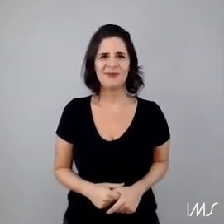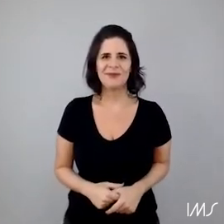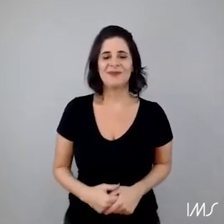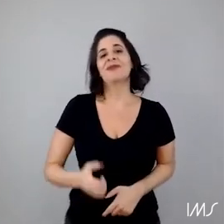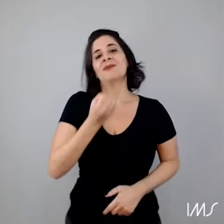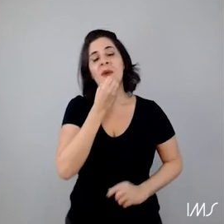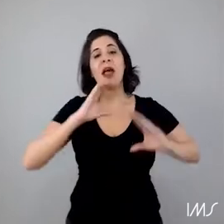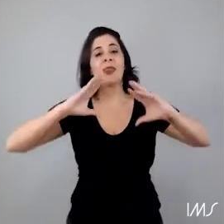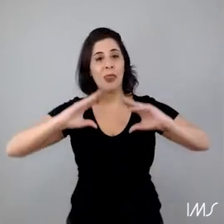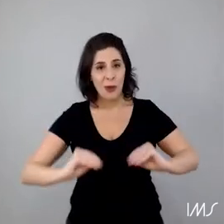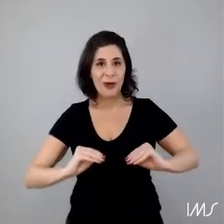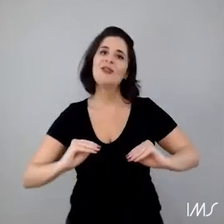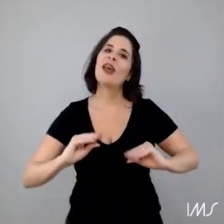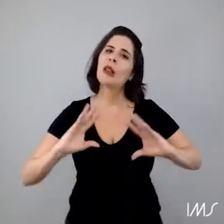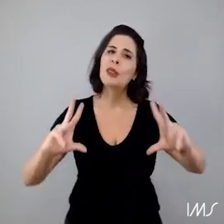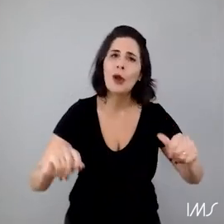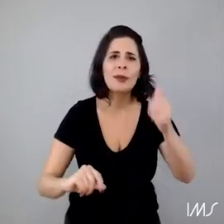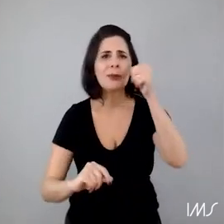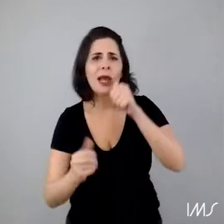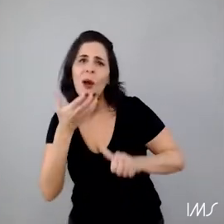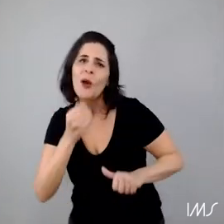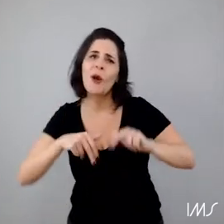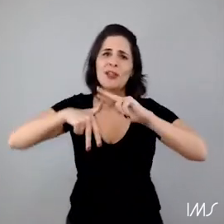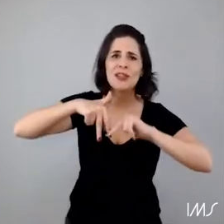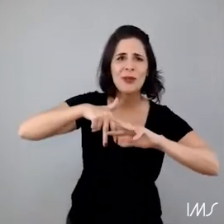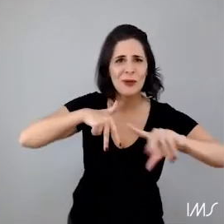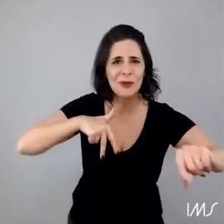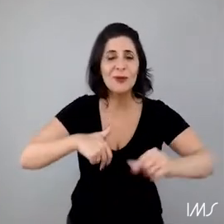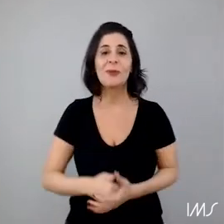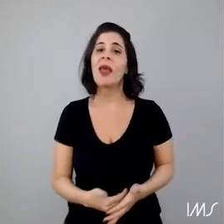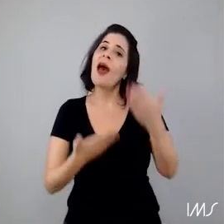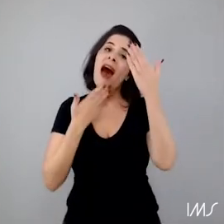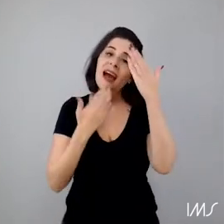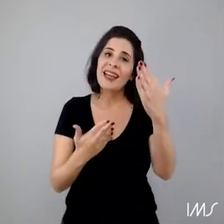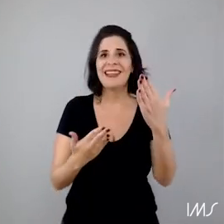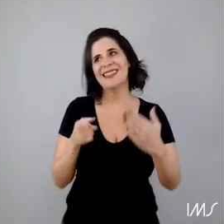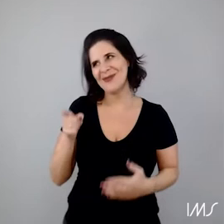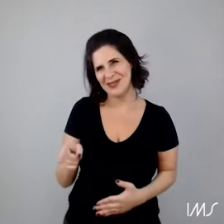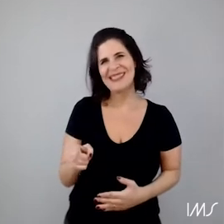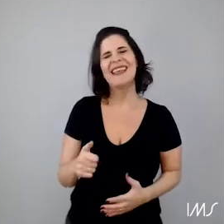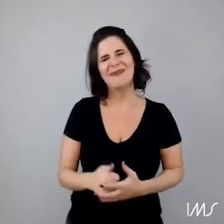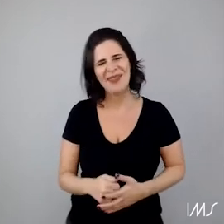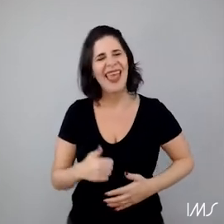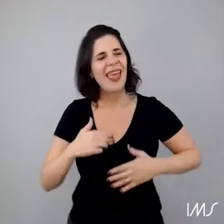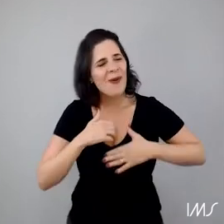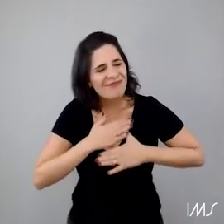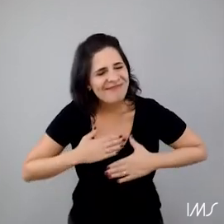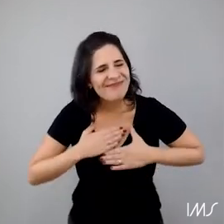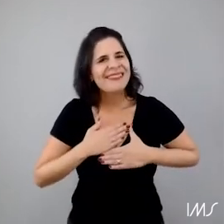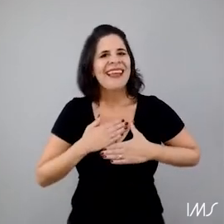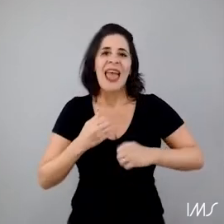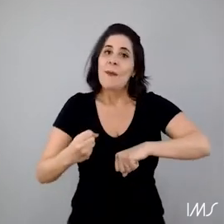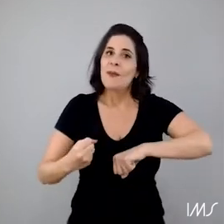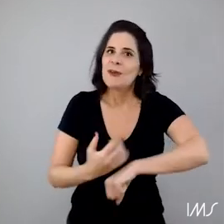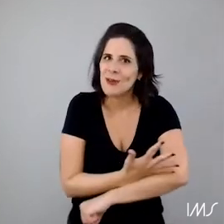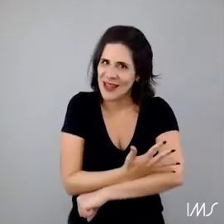Boa noite a todos, todas e todos. Agradecida, Eliana, por essa passagem de bastão. Estou bem emocionada